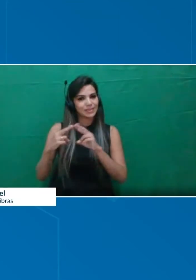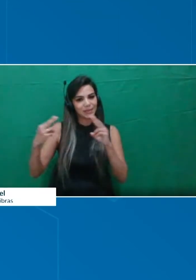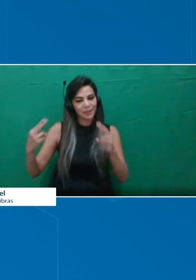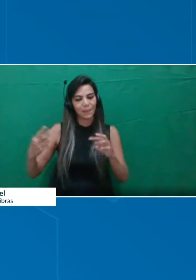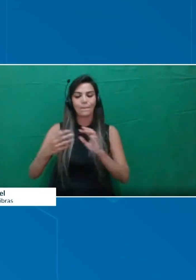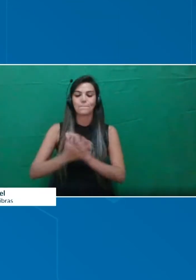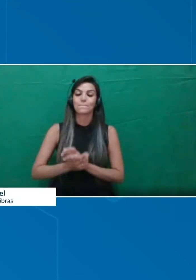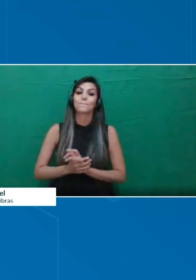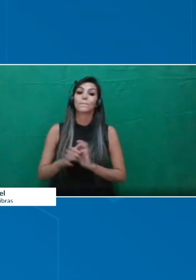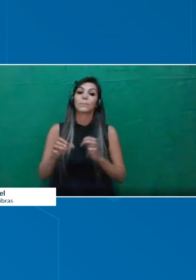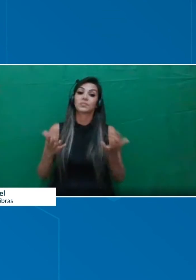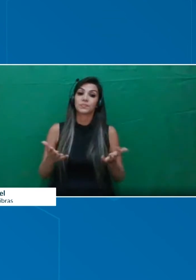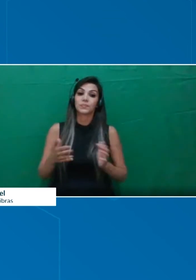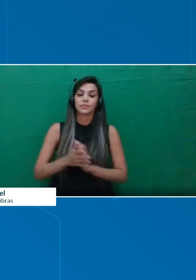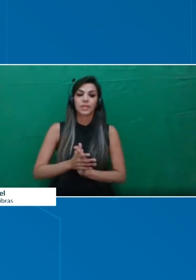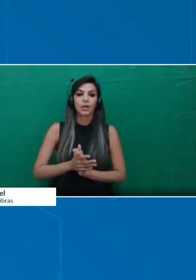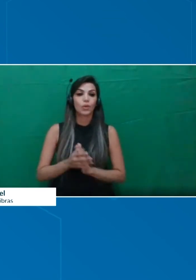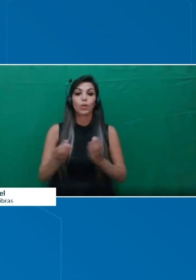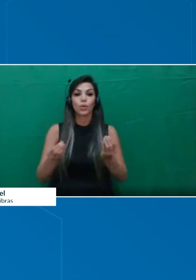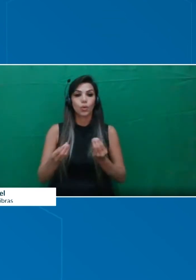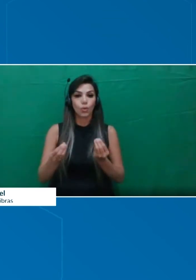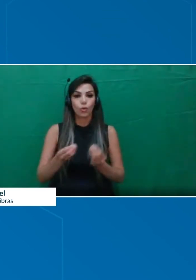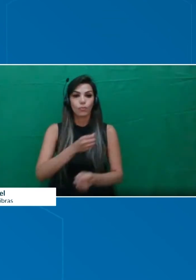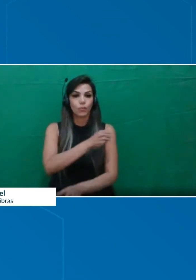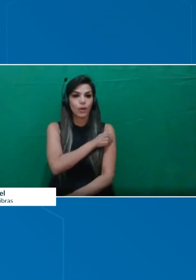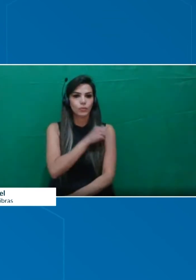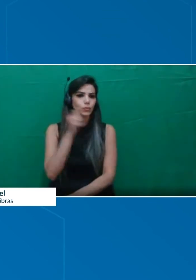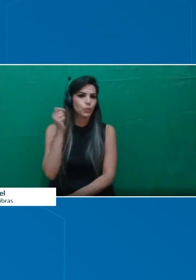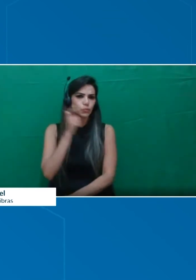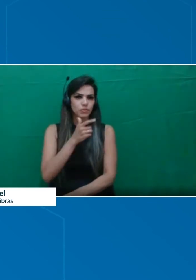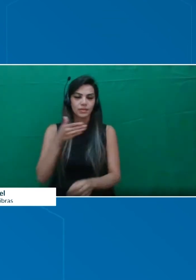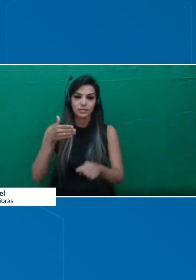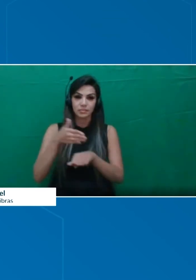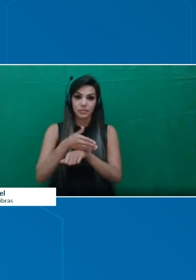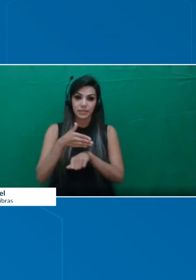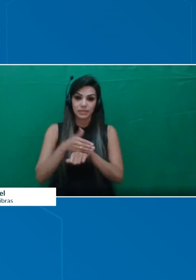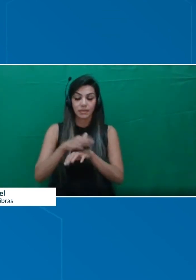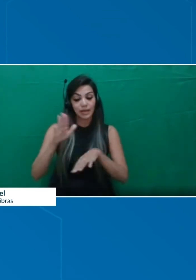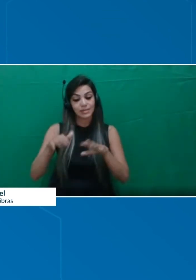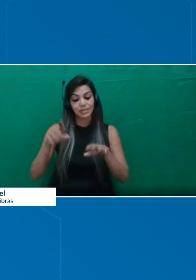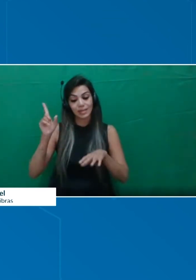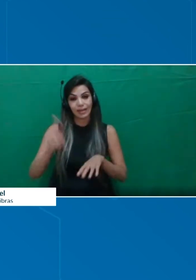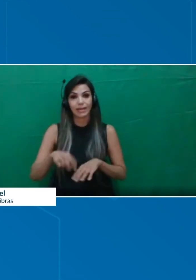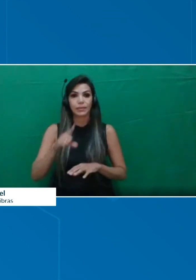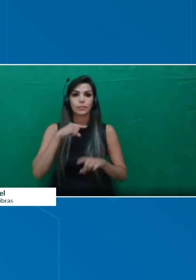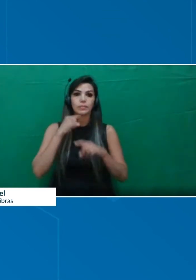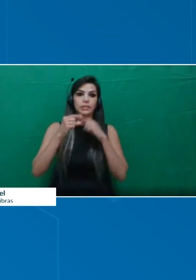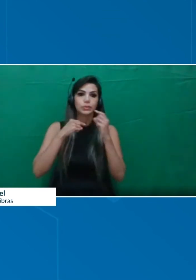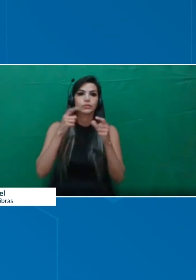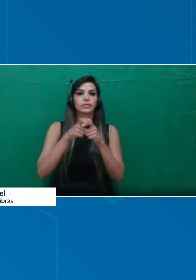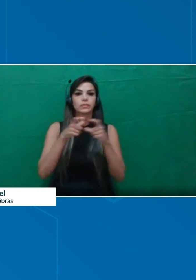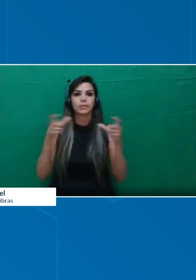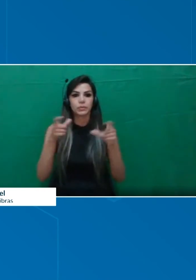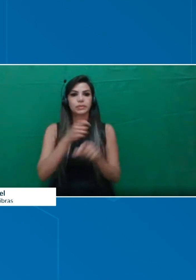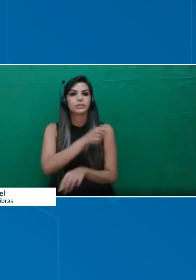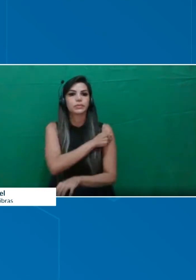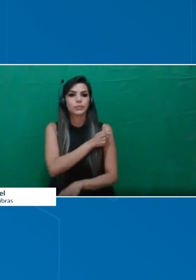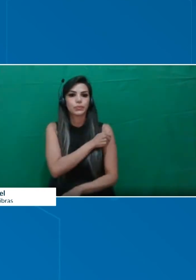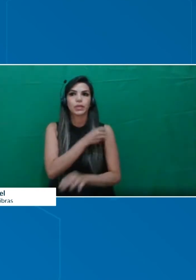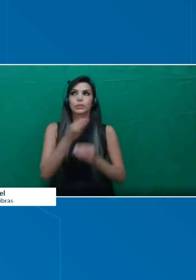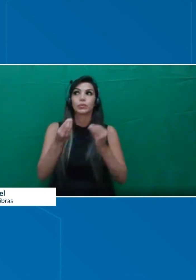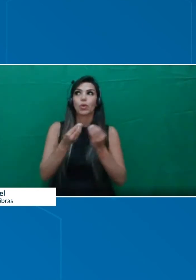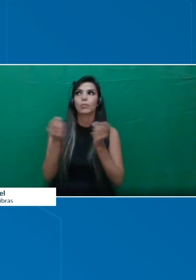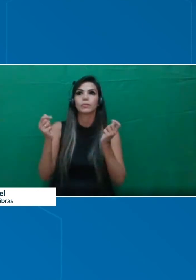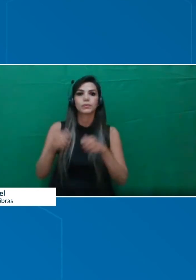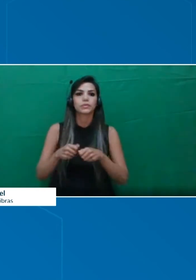A participação, primeira coisa que a gente precisa pontuar, né, que às vezes é uma dúvida entre os estudantes e também os professores, a